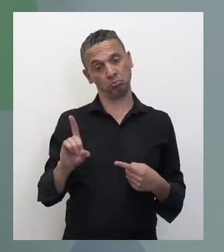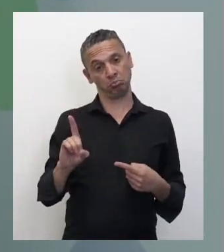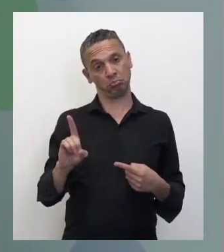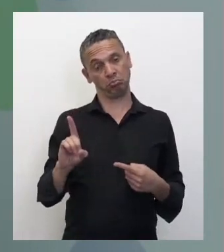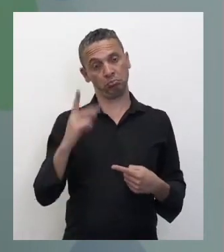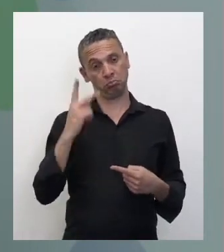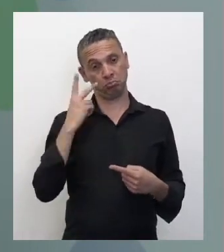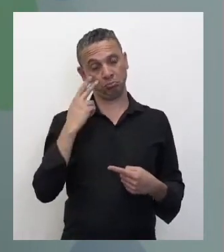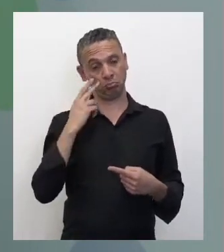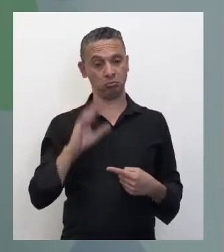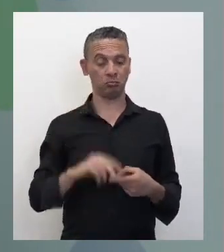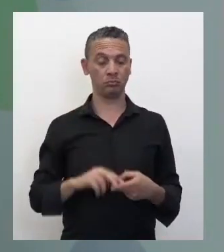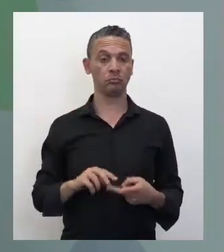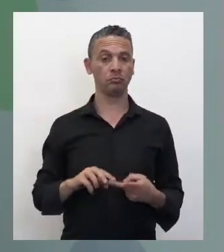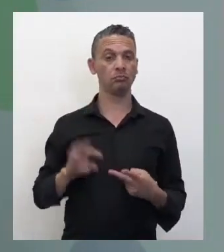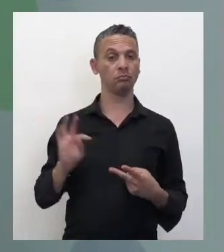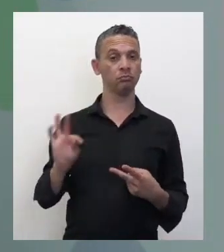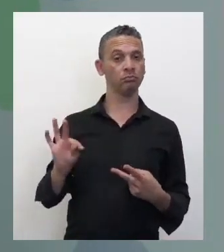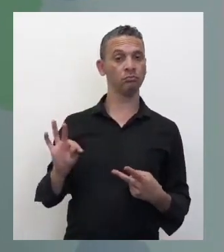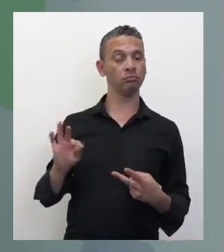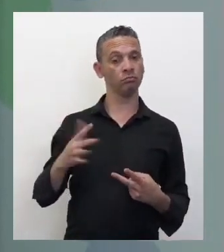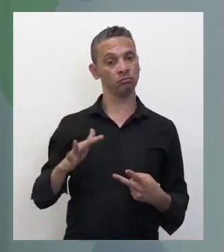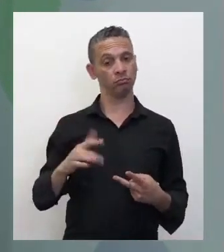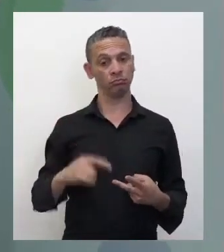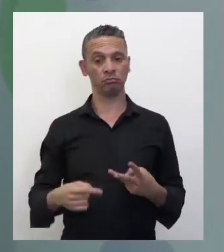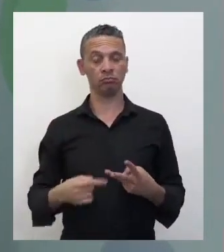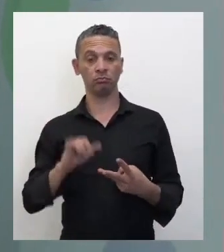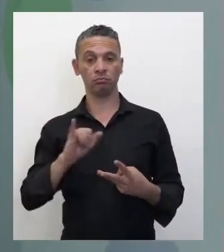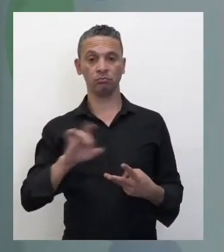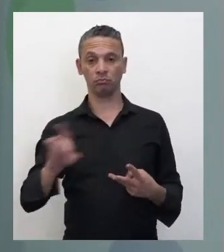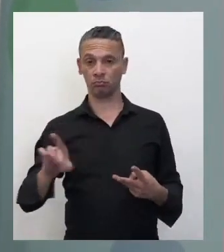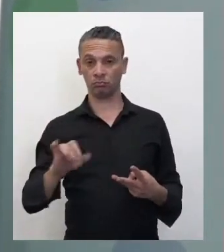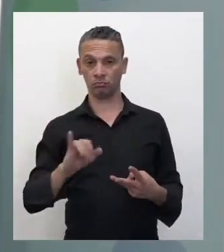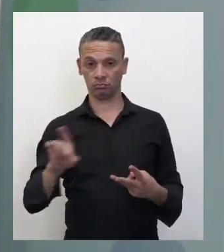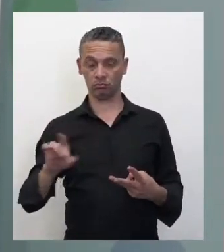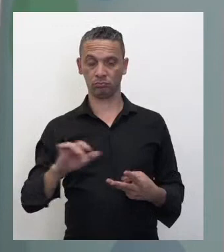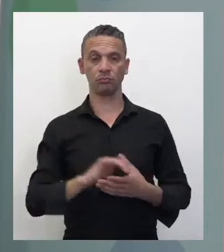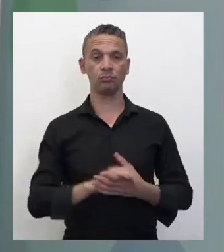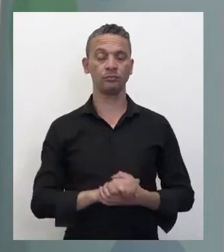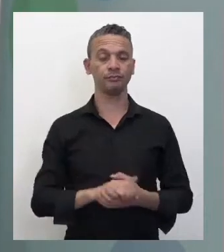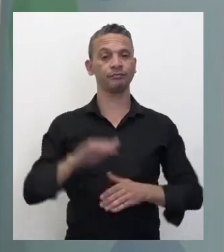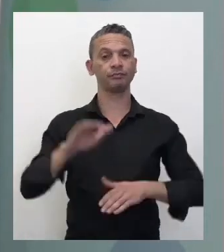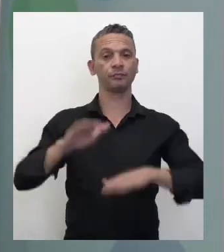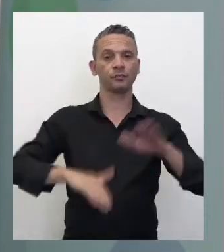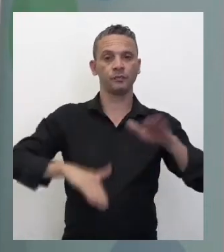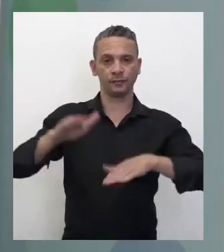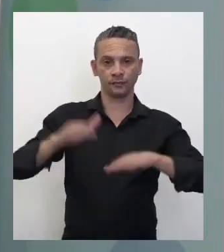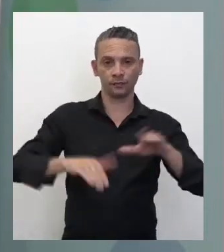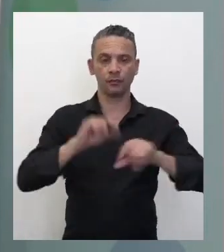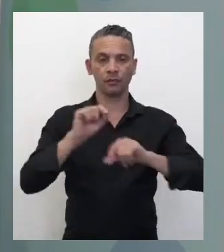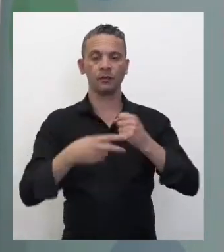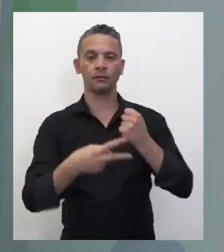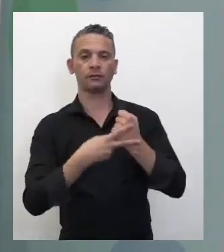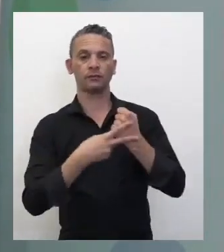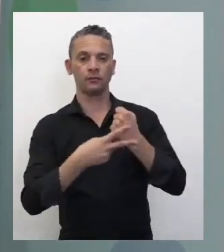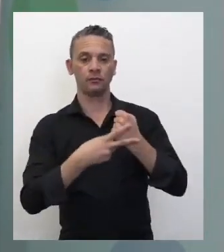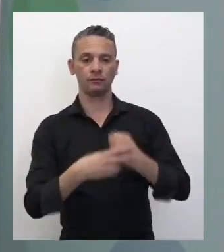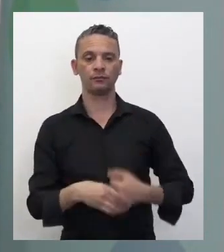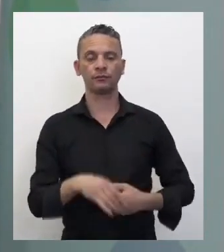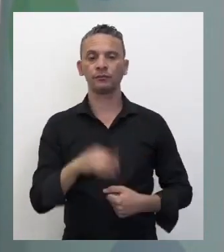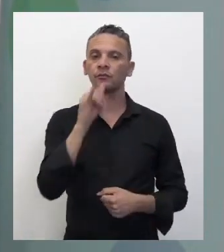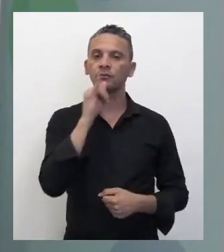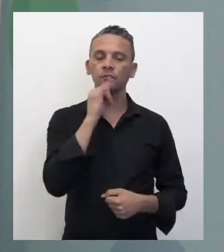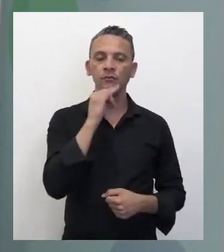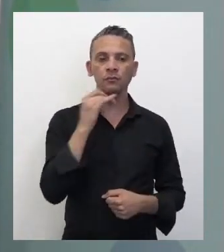the, às vezes t e às vezes id. Vai depender do verbo. Então, por exemplo, o